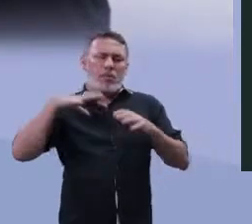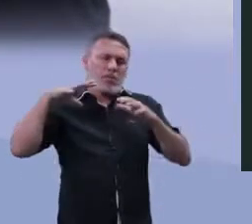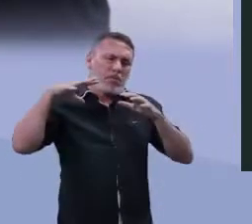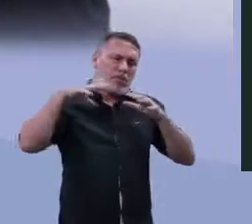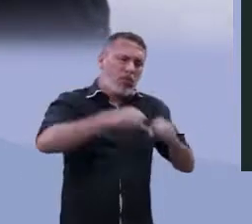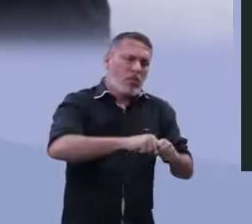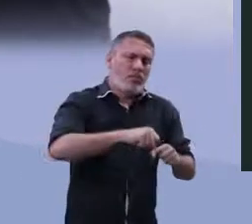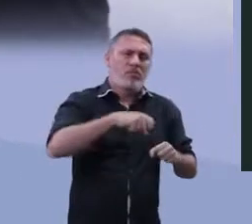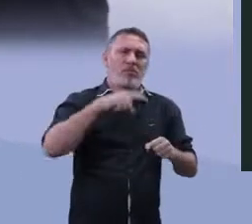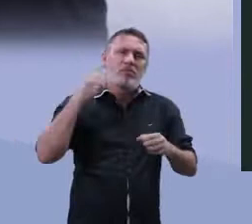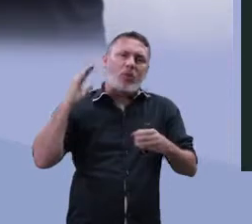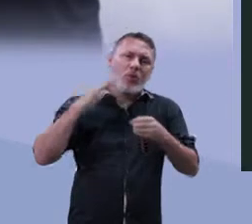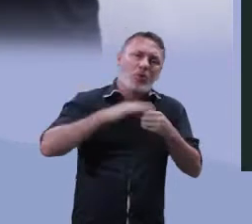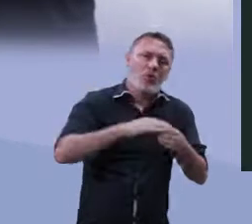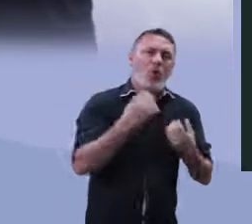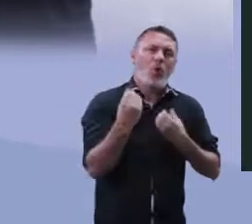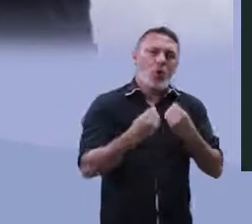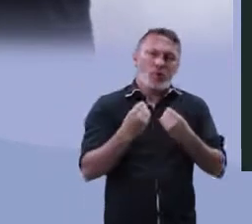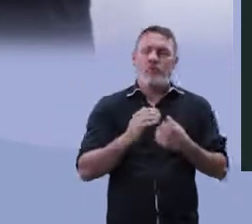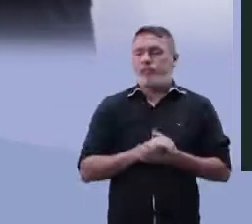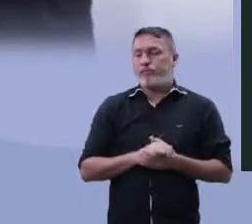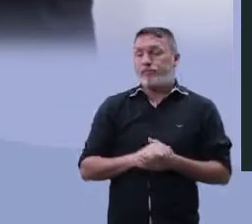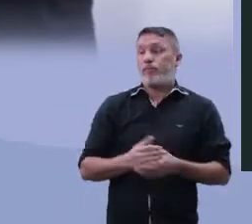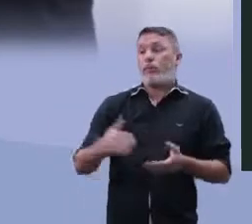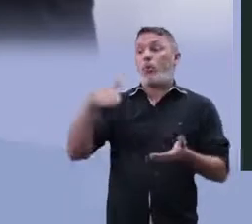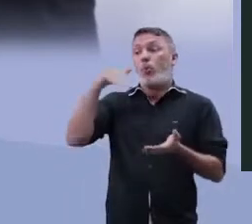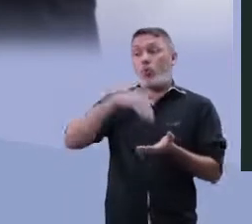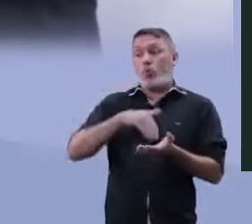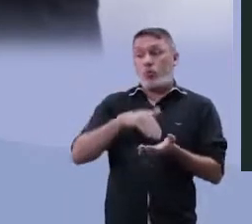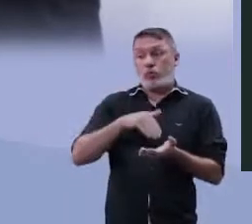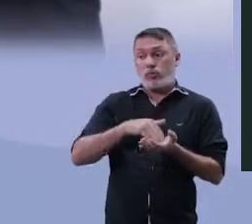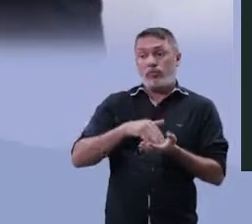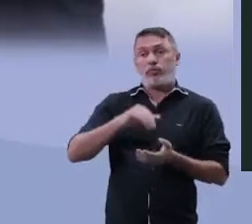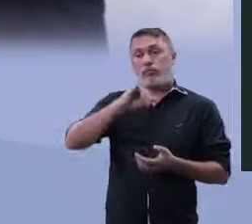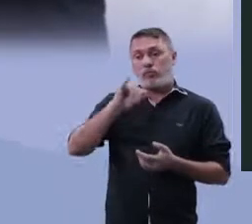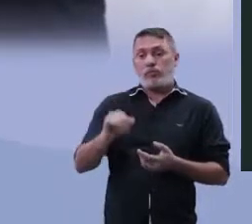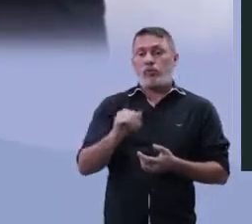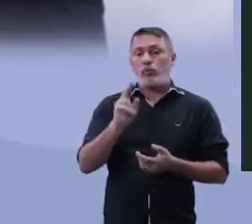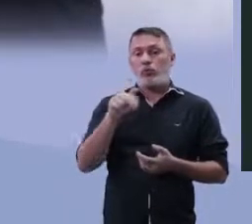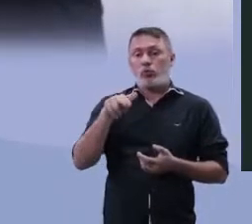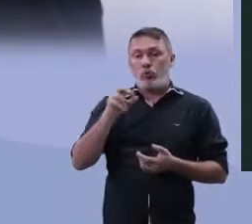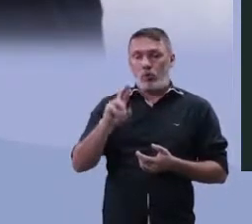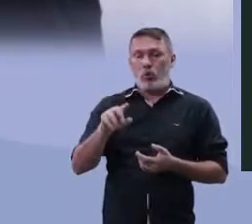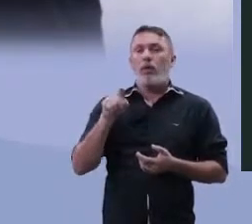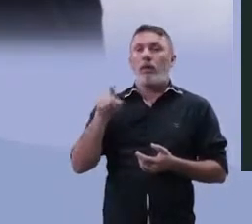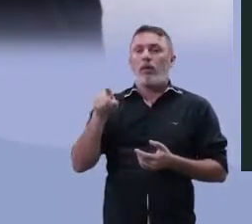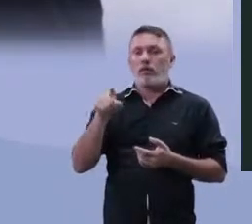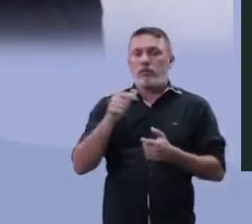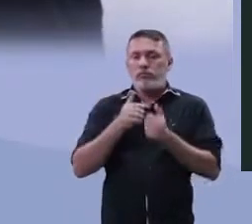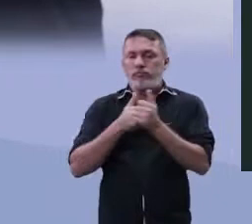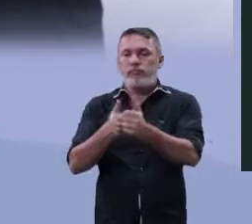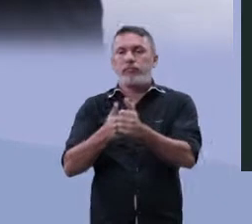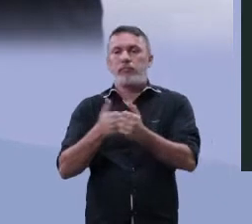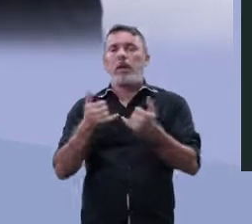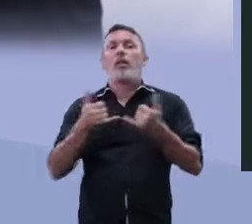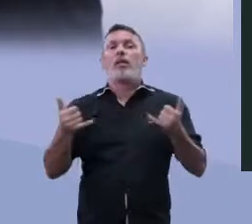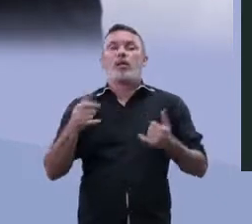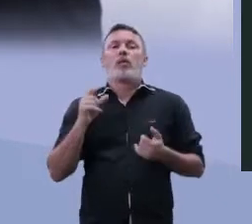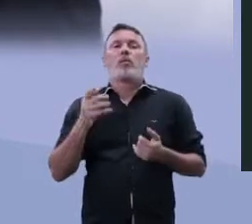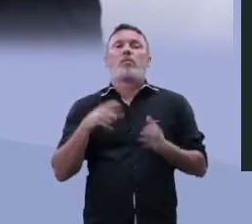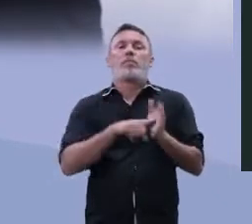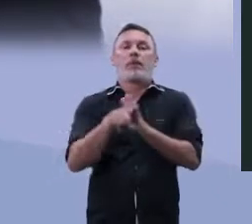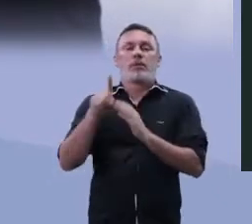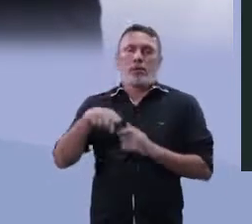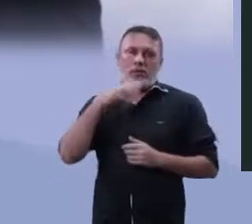do Brasil pelos portugueses. E o último, Caio Prado Júnior, vai seguir uma linha marxista, né, vem com o livro A Formação do